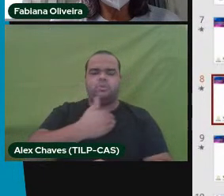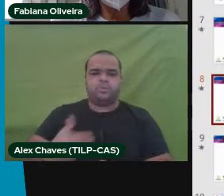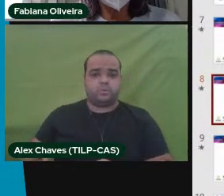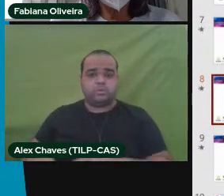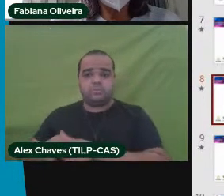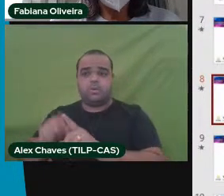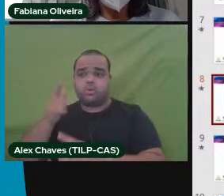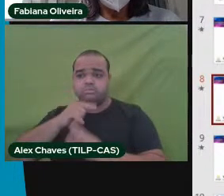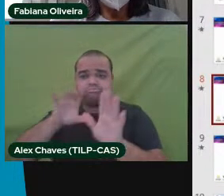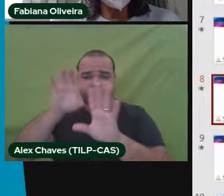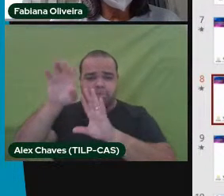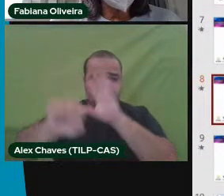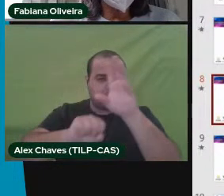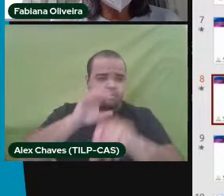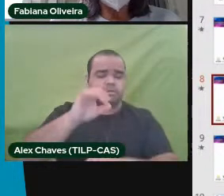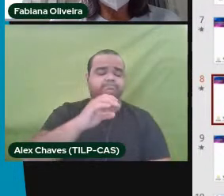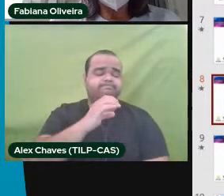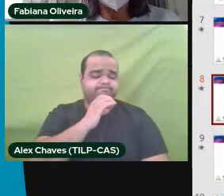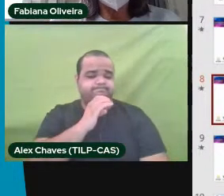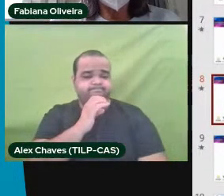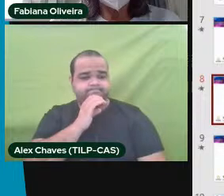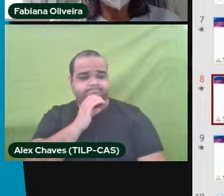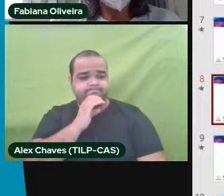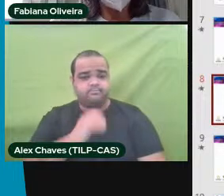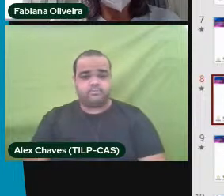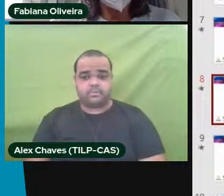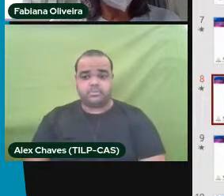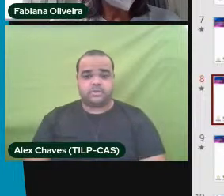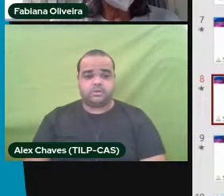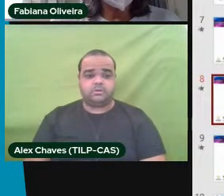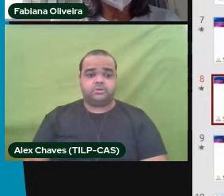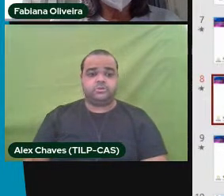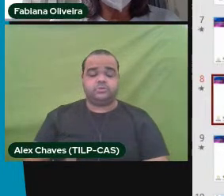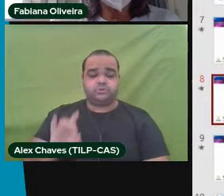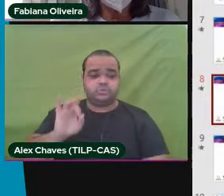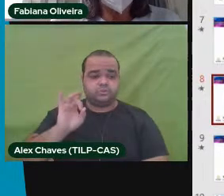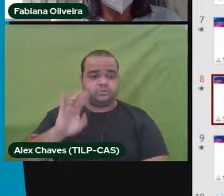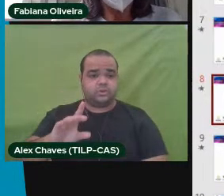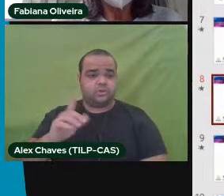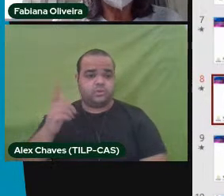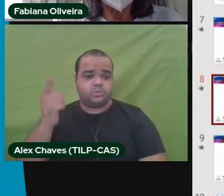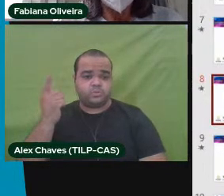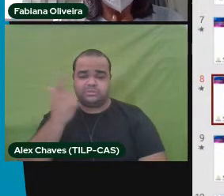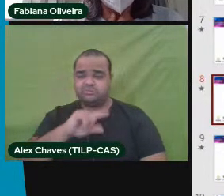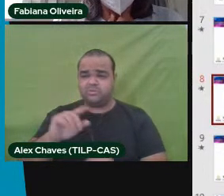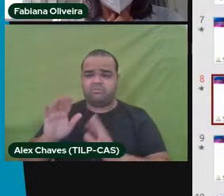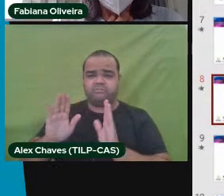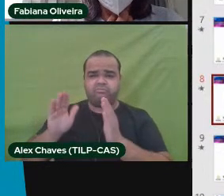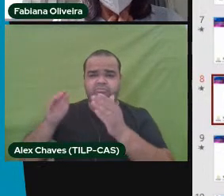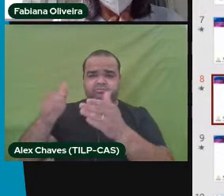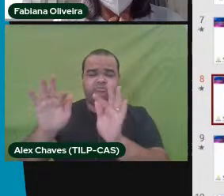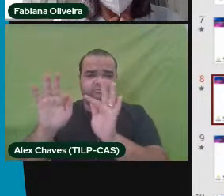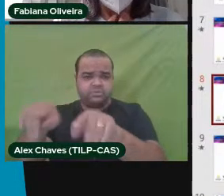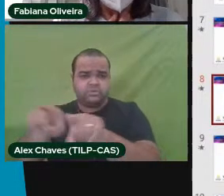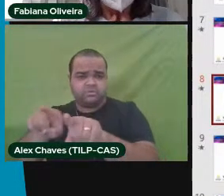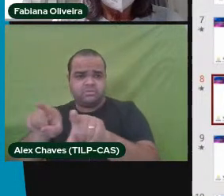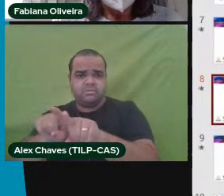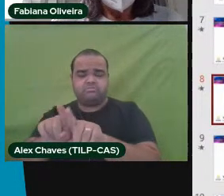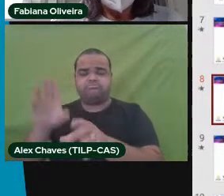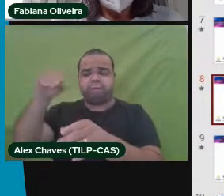do conhecimento. E tudo isso não seria apenas como um meio para alcançar um fim, mas como um fim em si